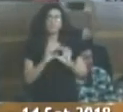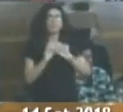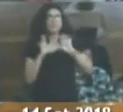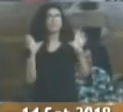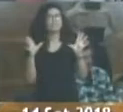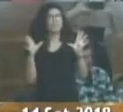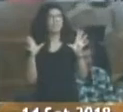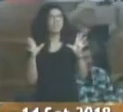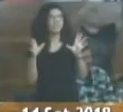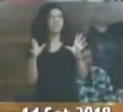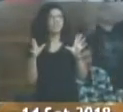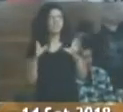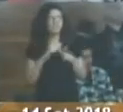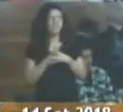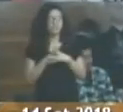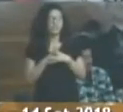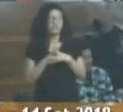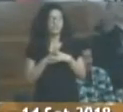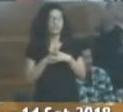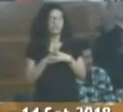deixe